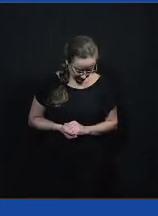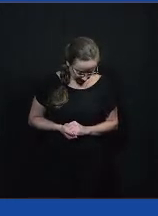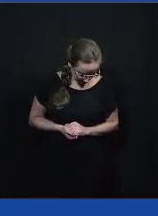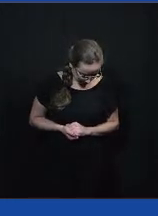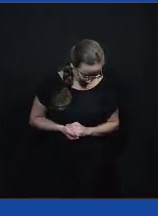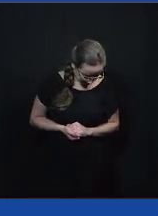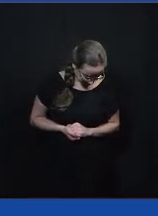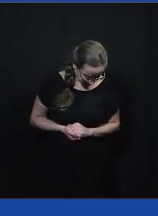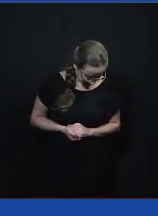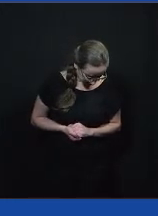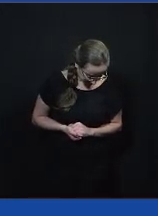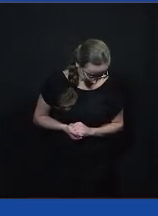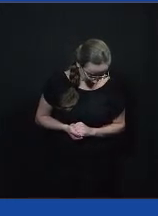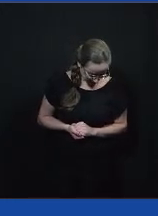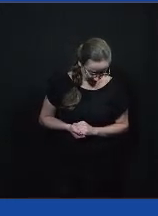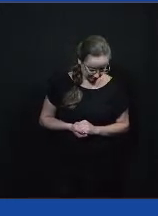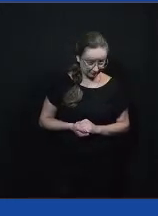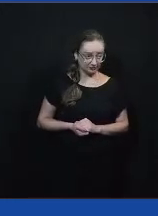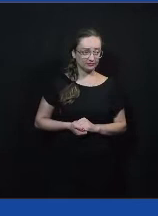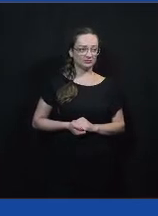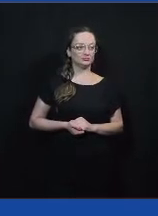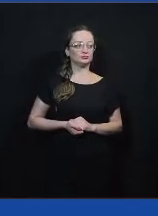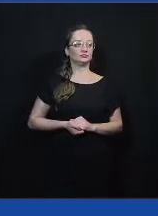e começa também